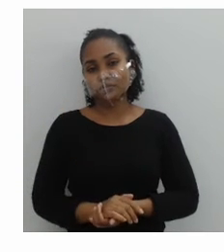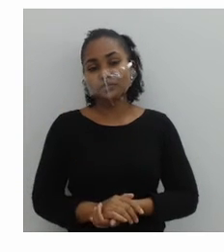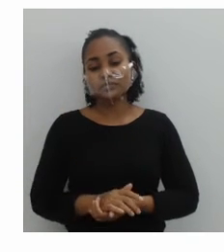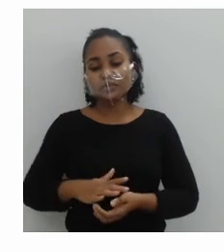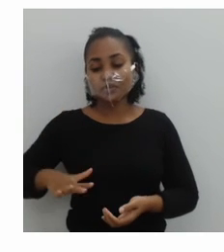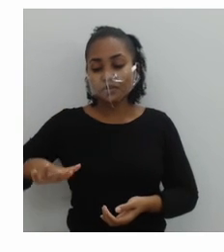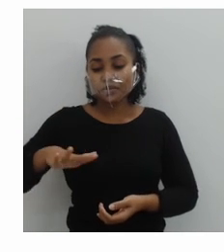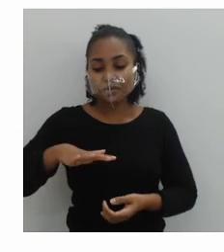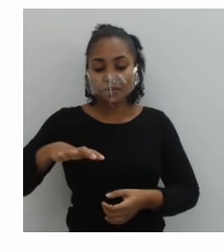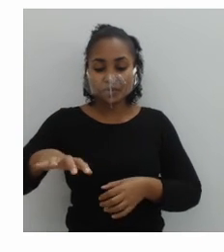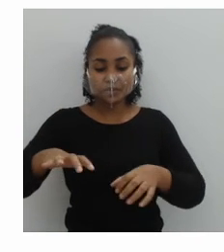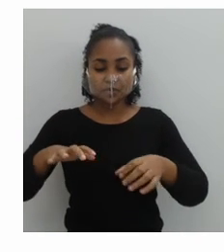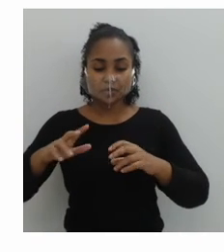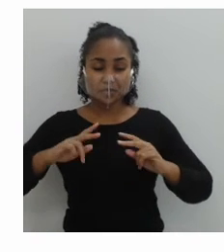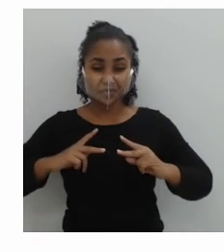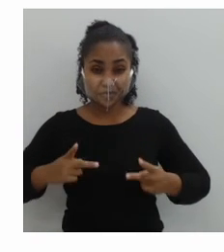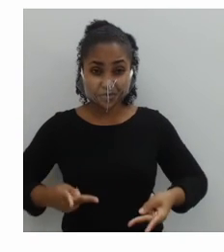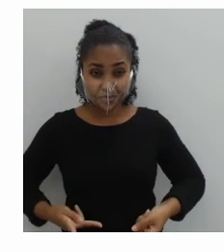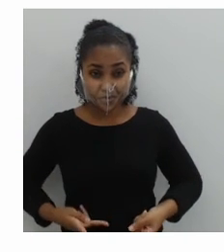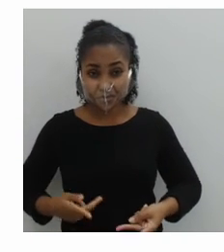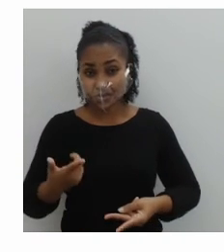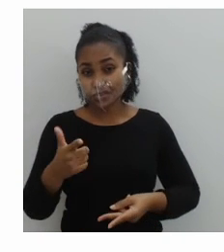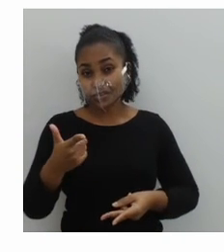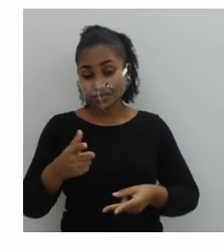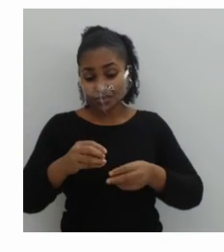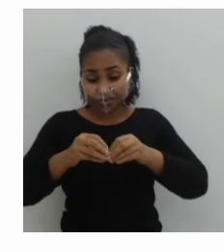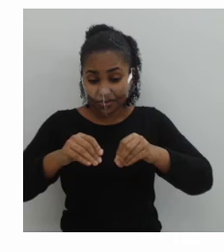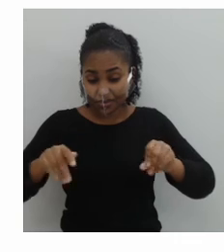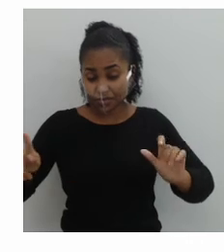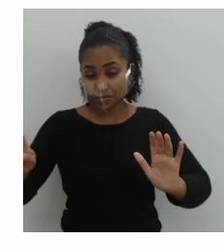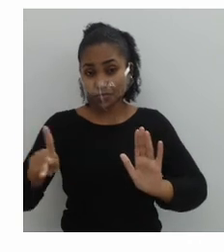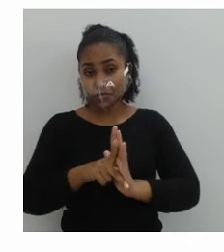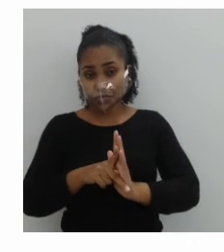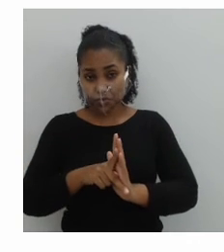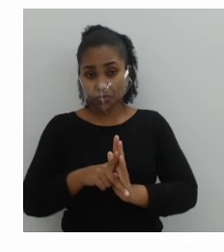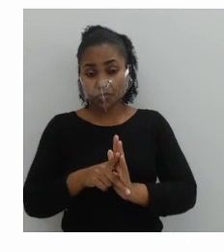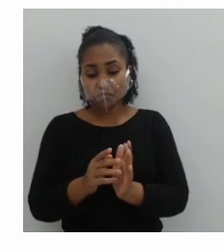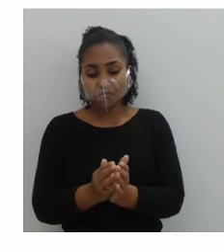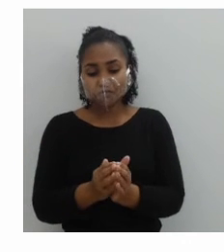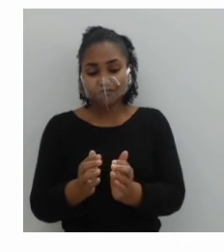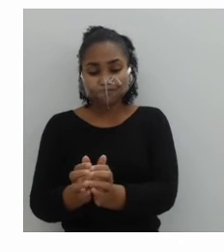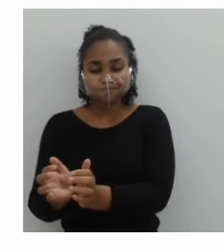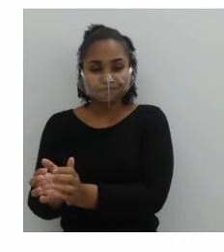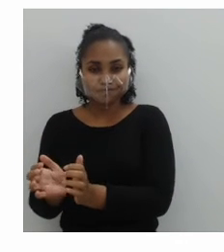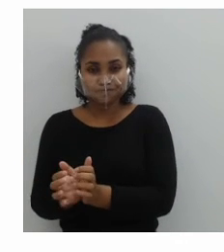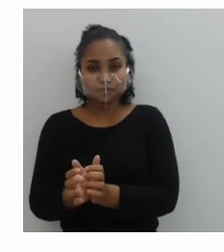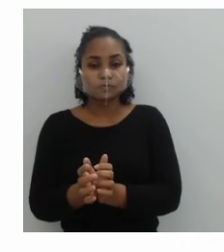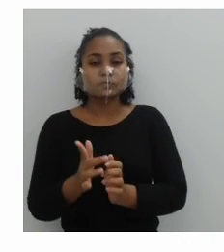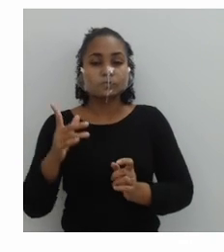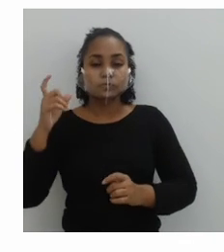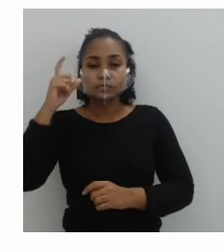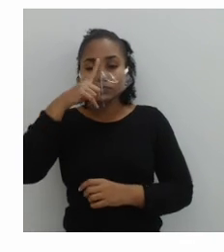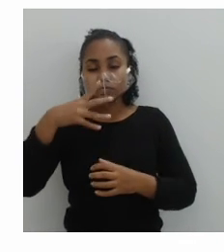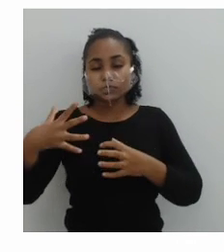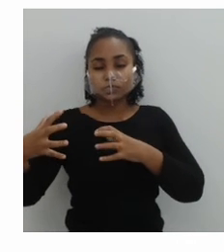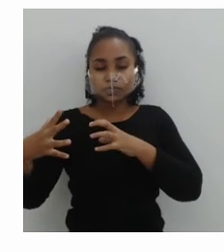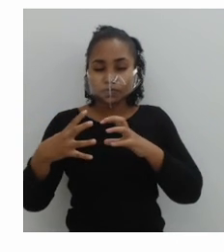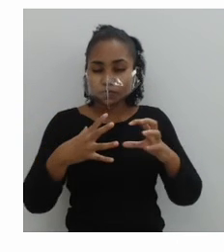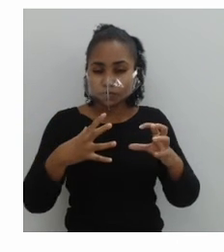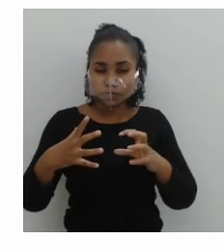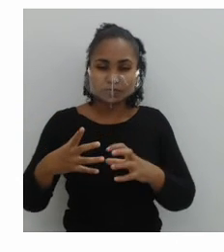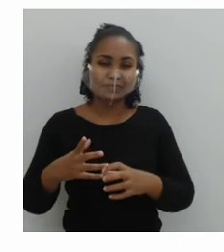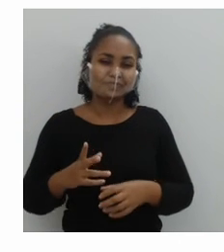povos humanos, sem território colonial, foi tensa e pontilhado o conflito. Então